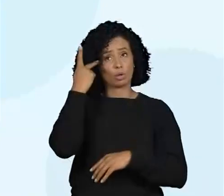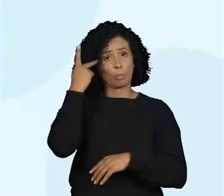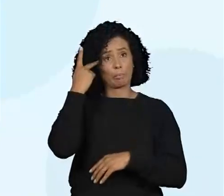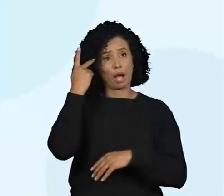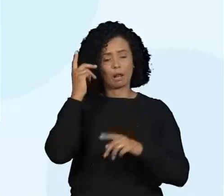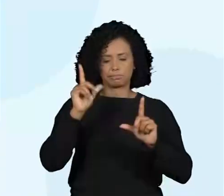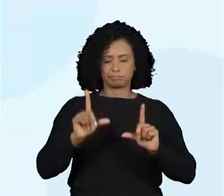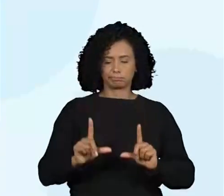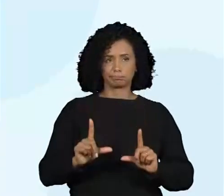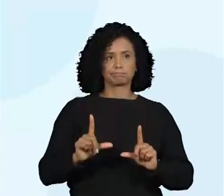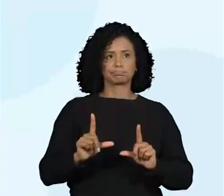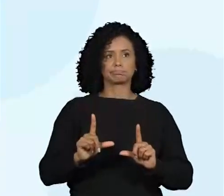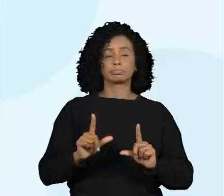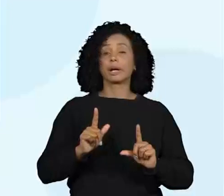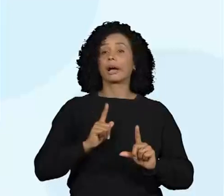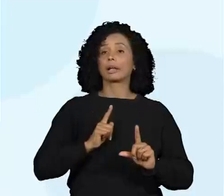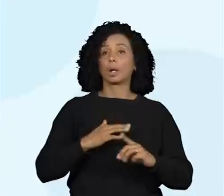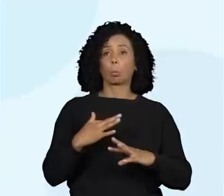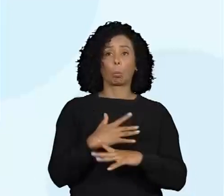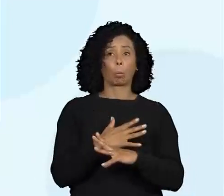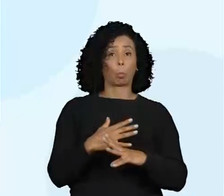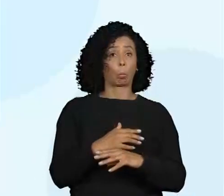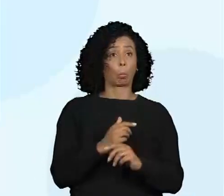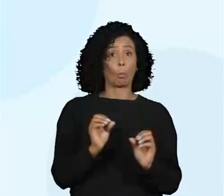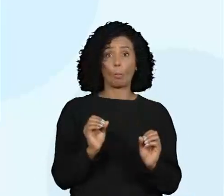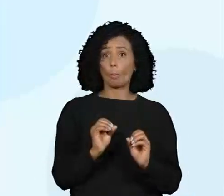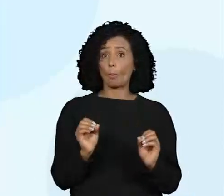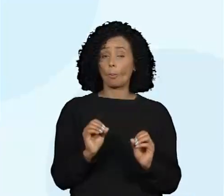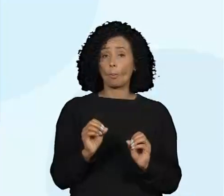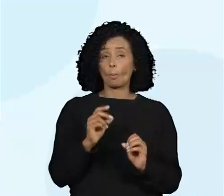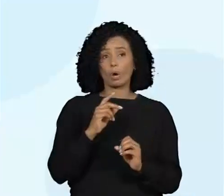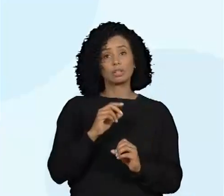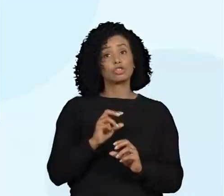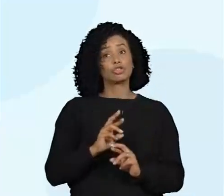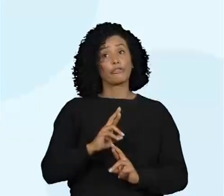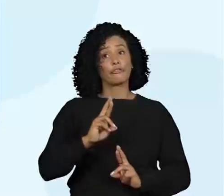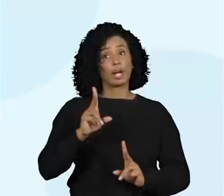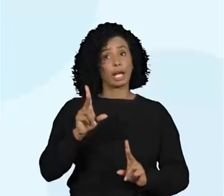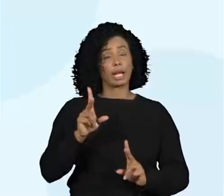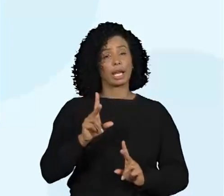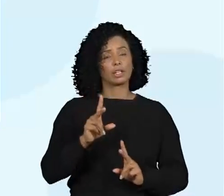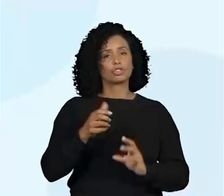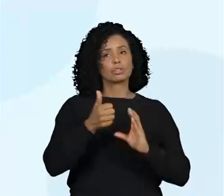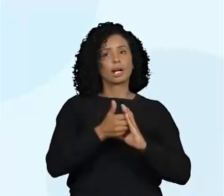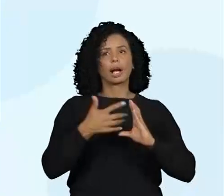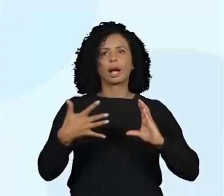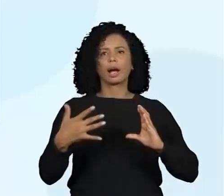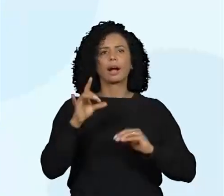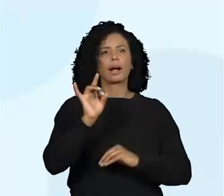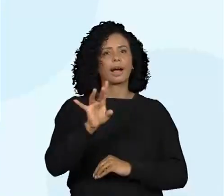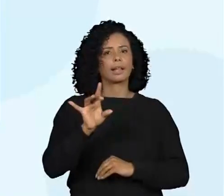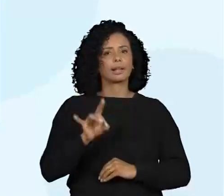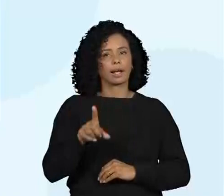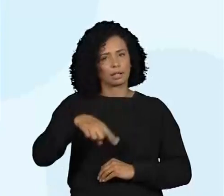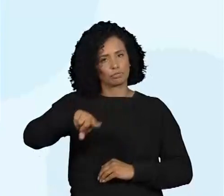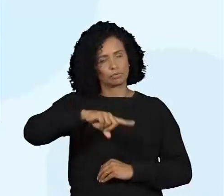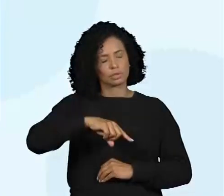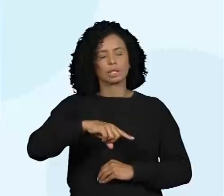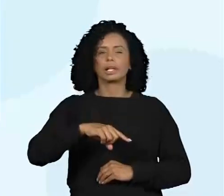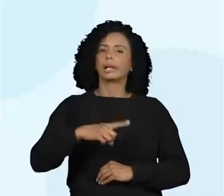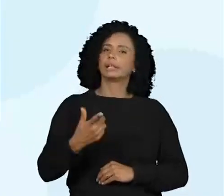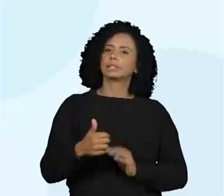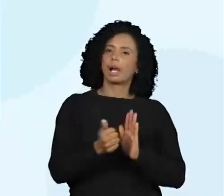da luz, mas num período diferente. Cada uma está num período. Quais são as características de cada uma delas? Faça essa atividade,